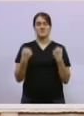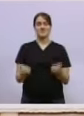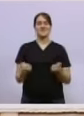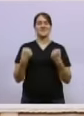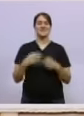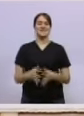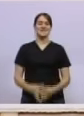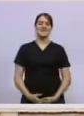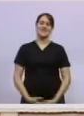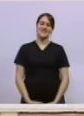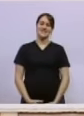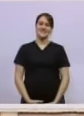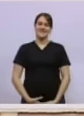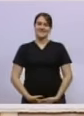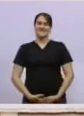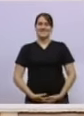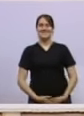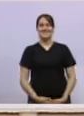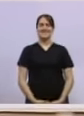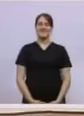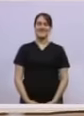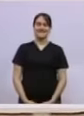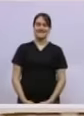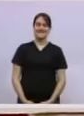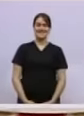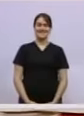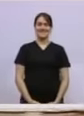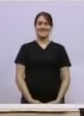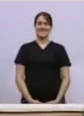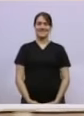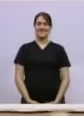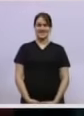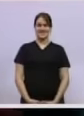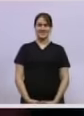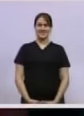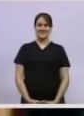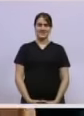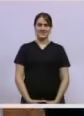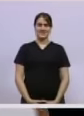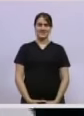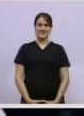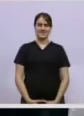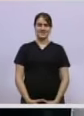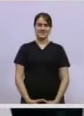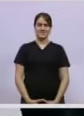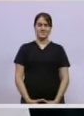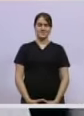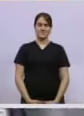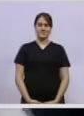retinho para não prejudicar as costas, fortalece a lombar para você não sofrer de dores na coluna no